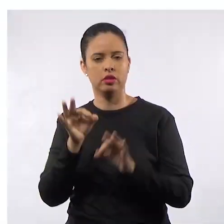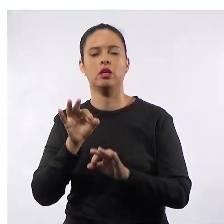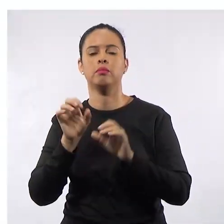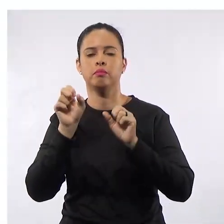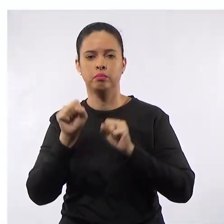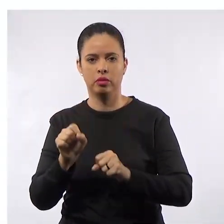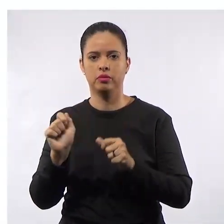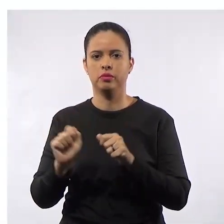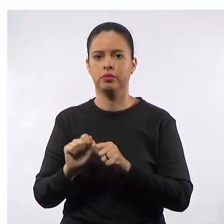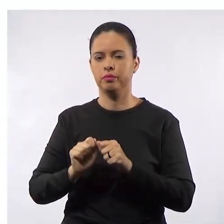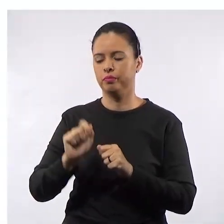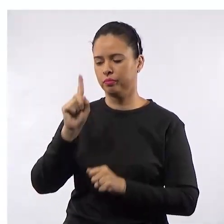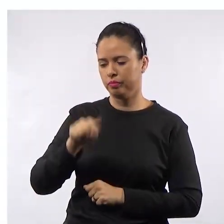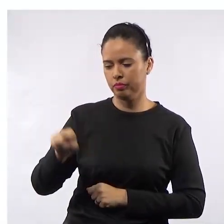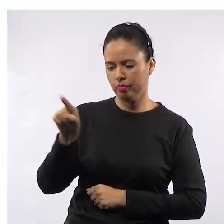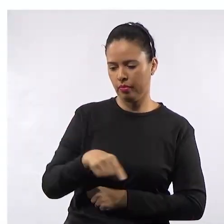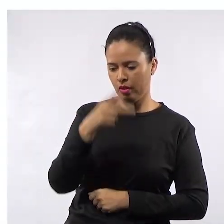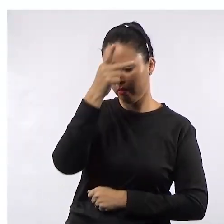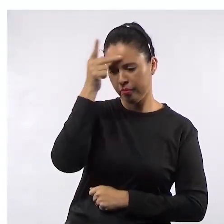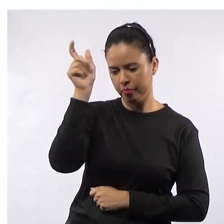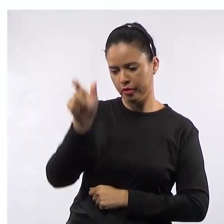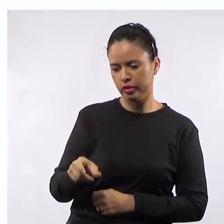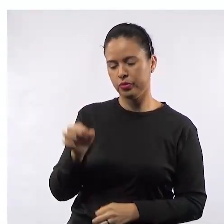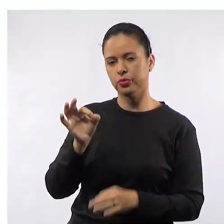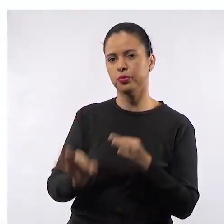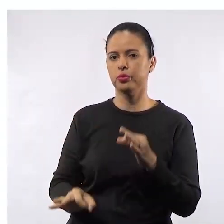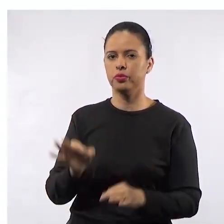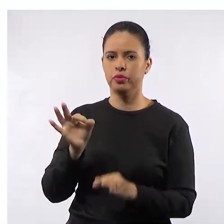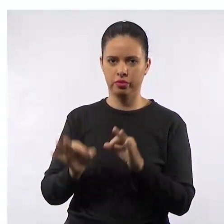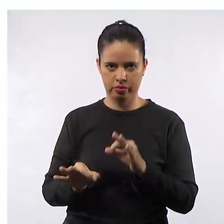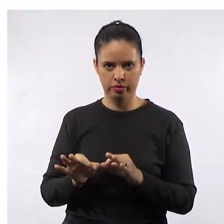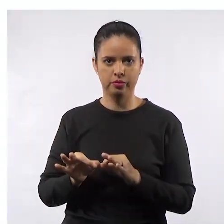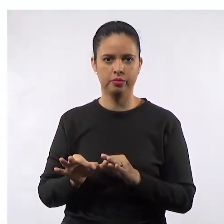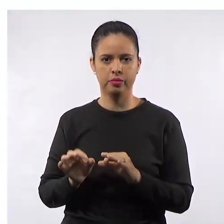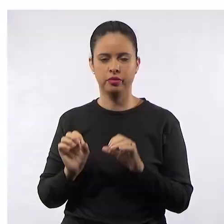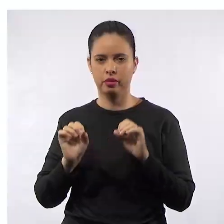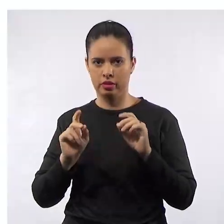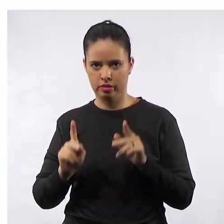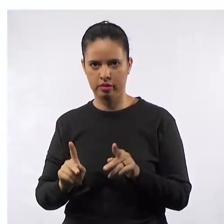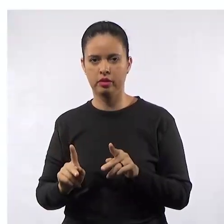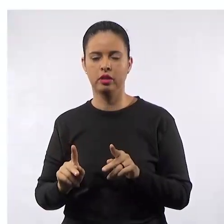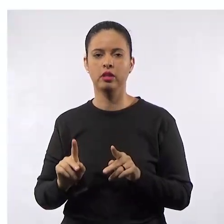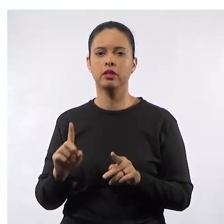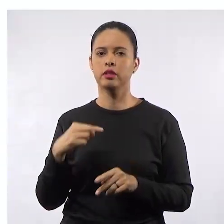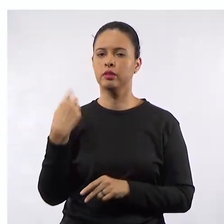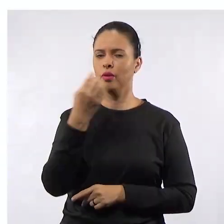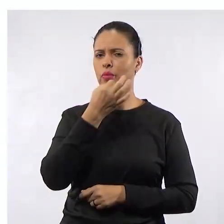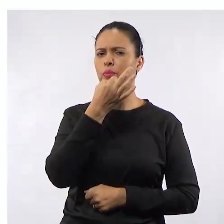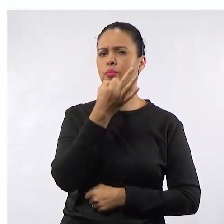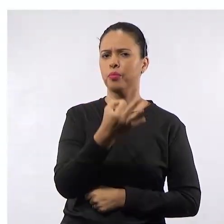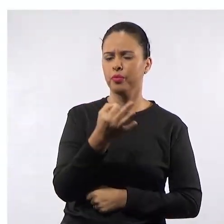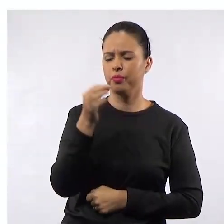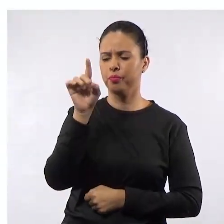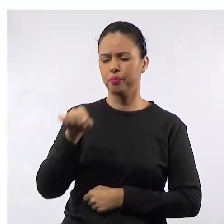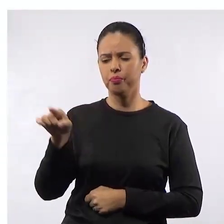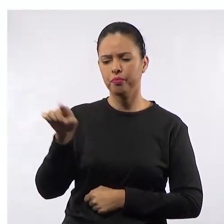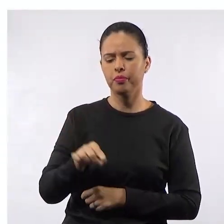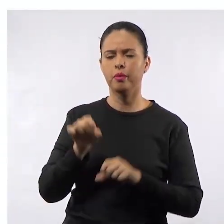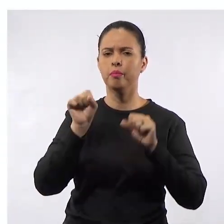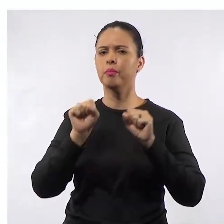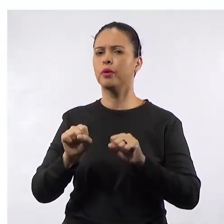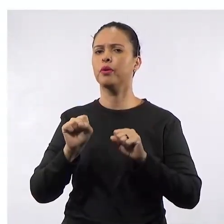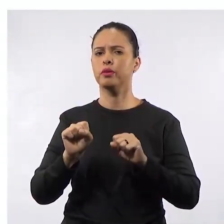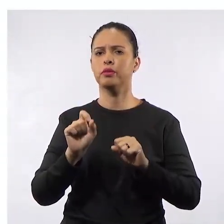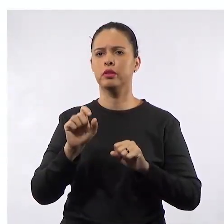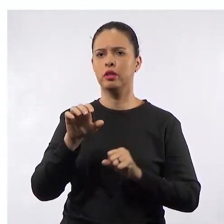vale dizer a extinção da sua personalidade Ok então quando a gente comenta aqui que essa